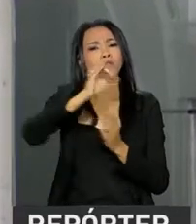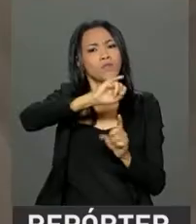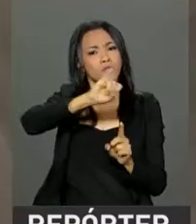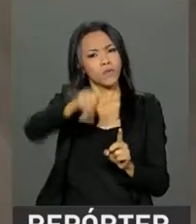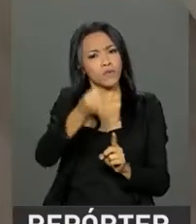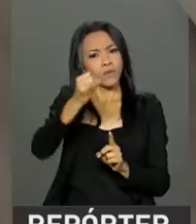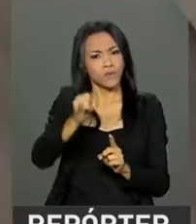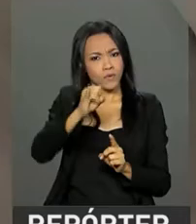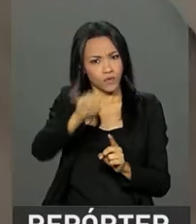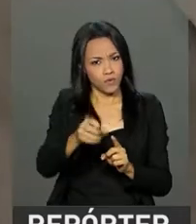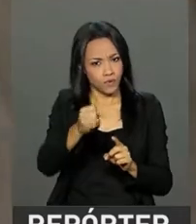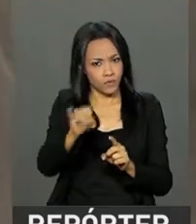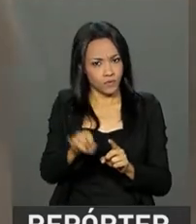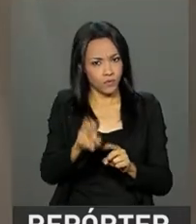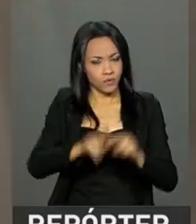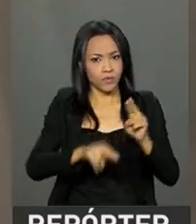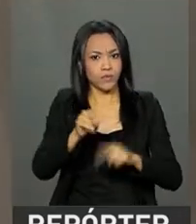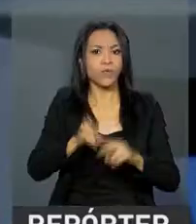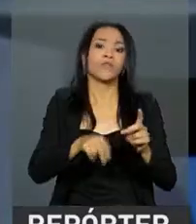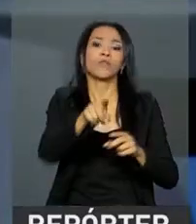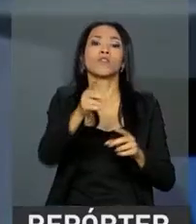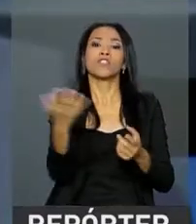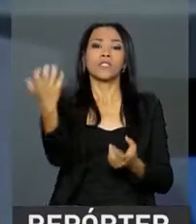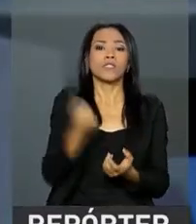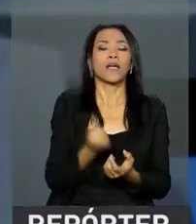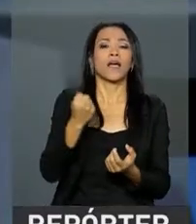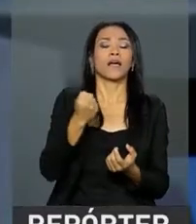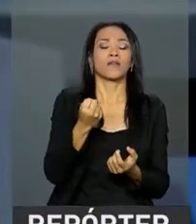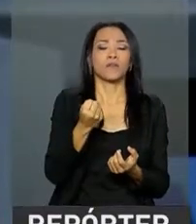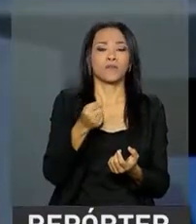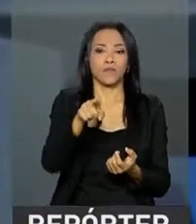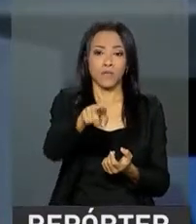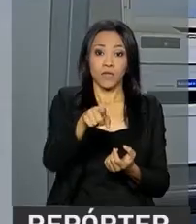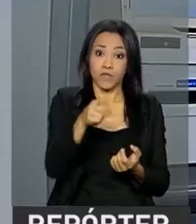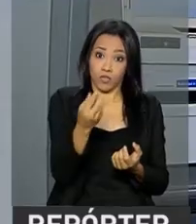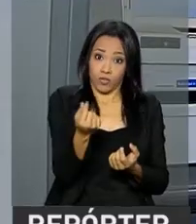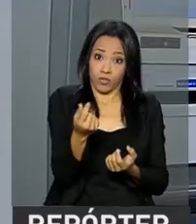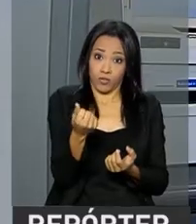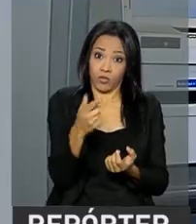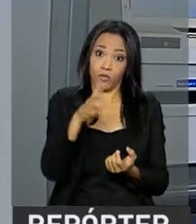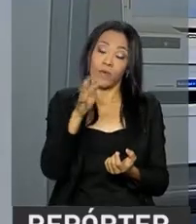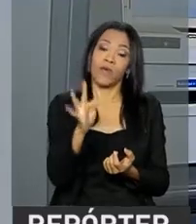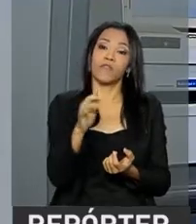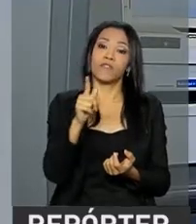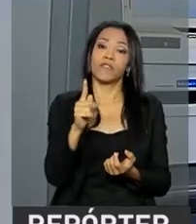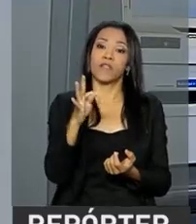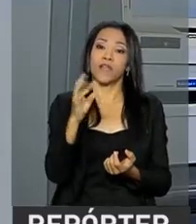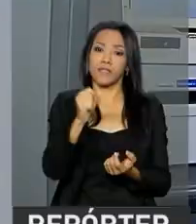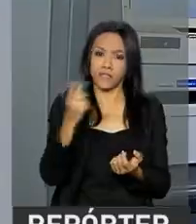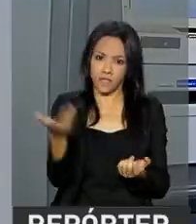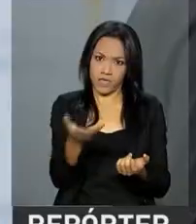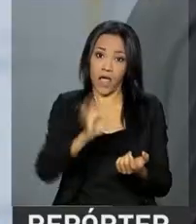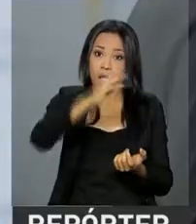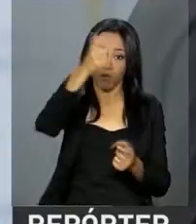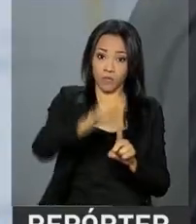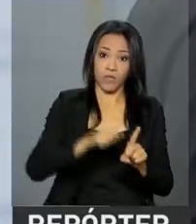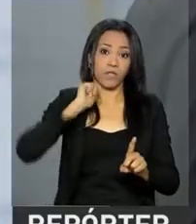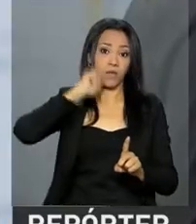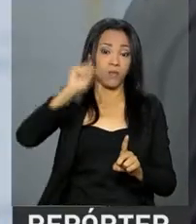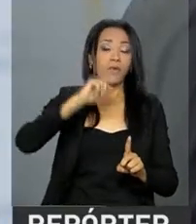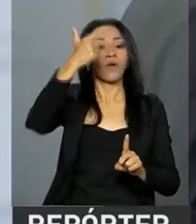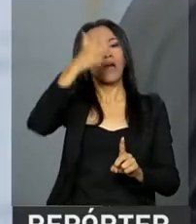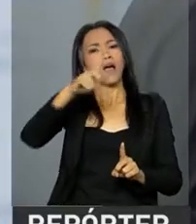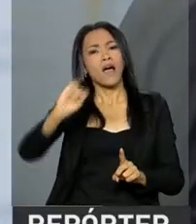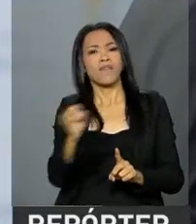27,6 bilhões de reais tinham sido sacados das contas inativas do fgts e como aconteceu em abril aliado à inflação